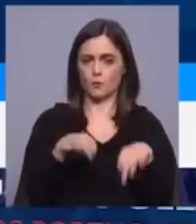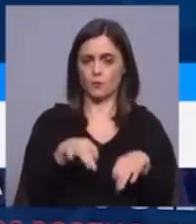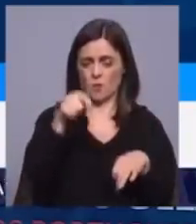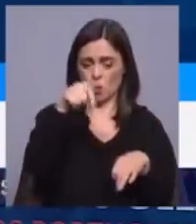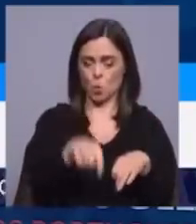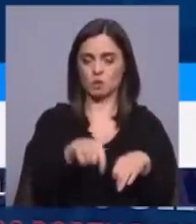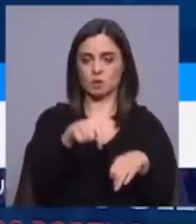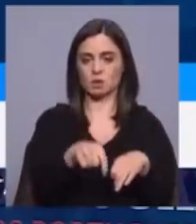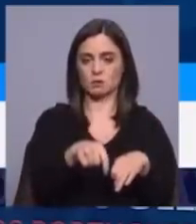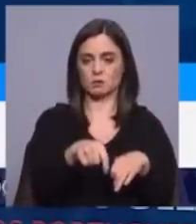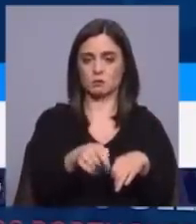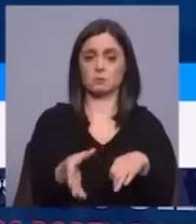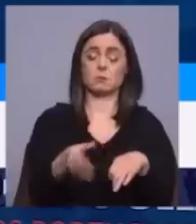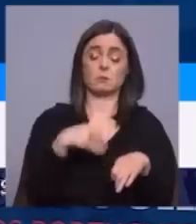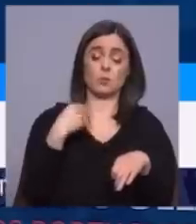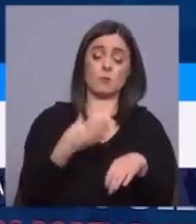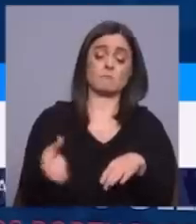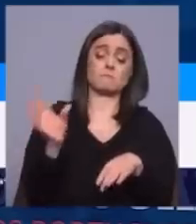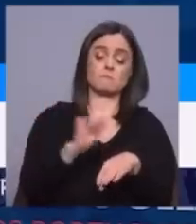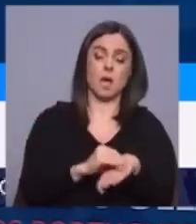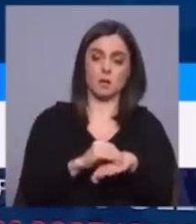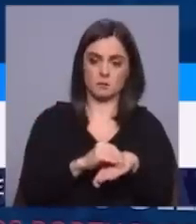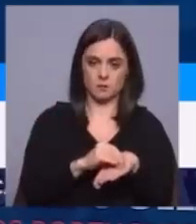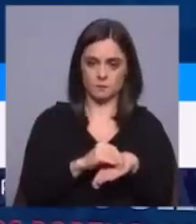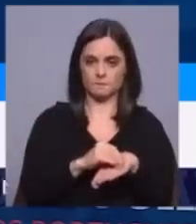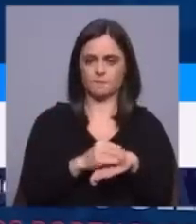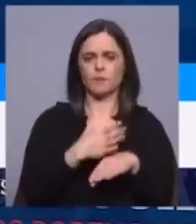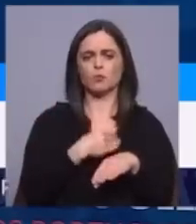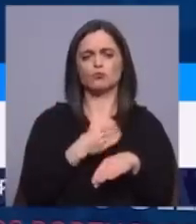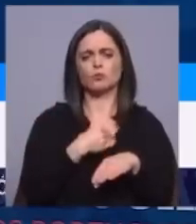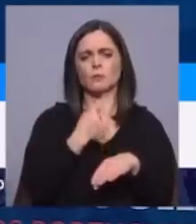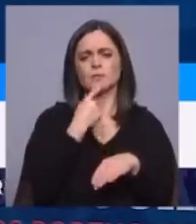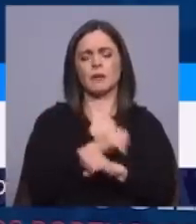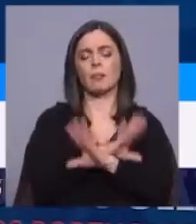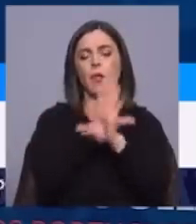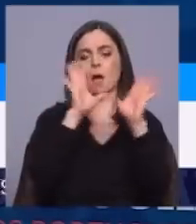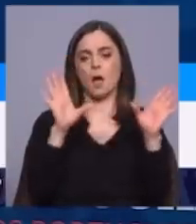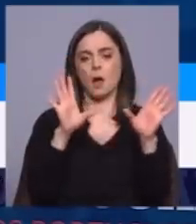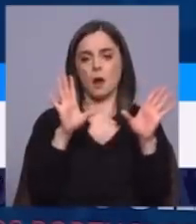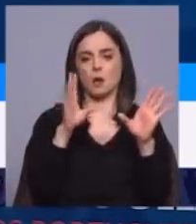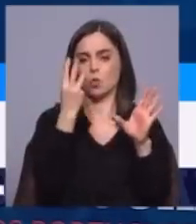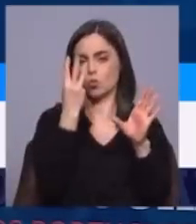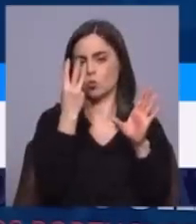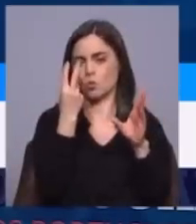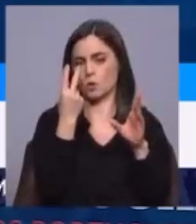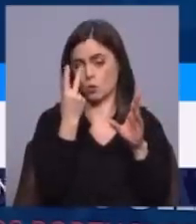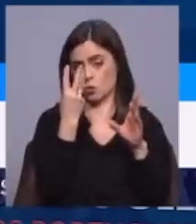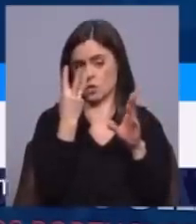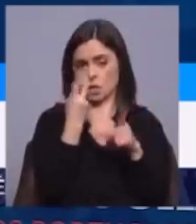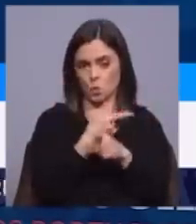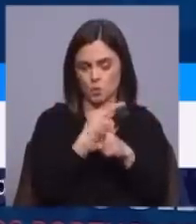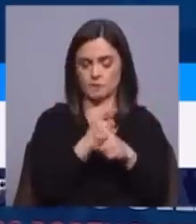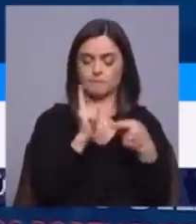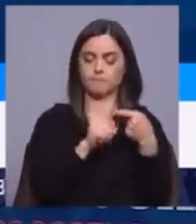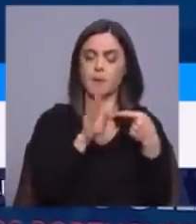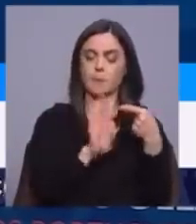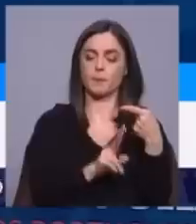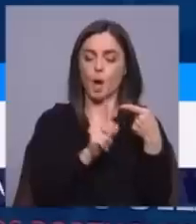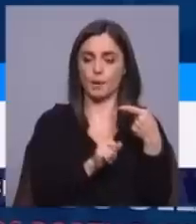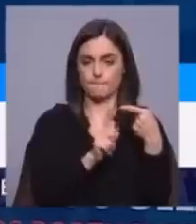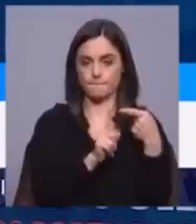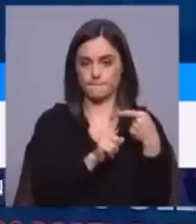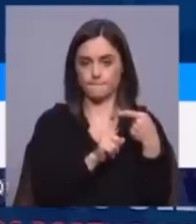teve hoje é ainda mais preocupante gostava de deixar claro duas ou três coisas a primeira é